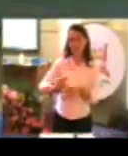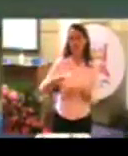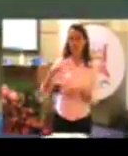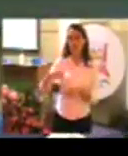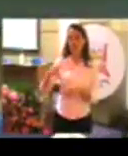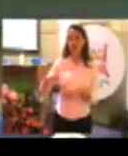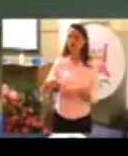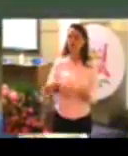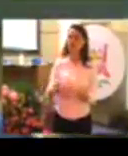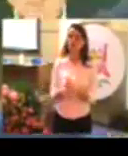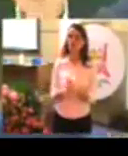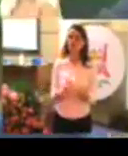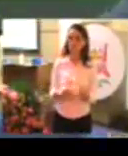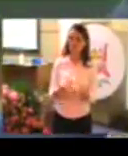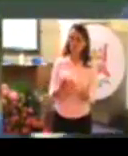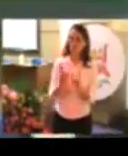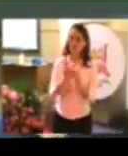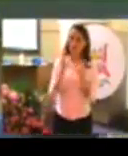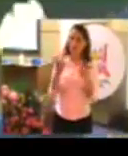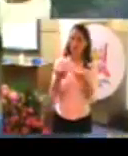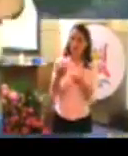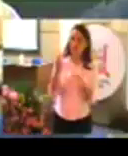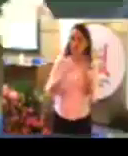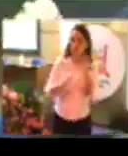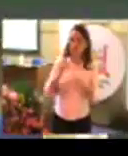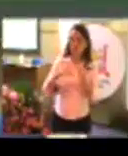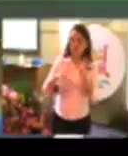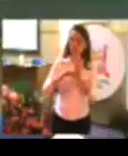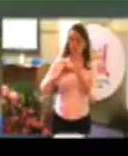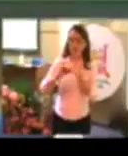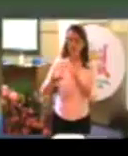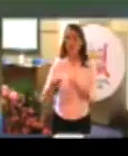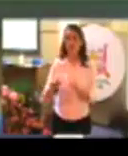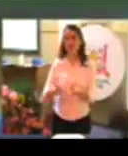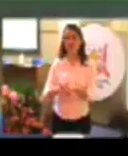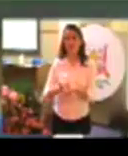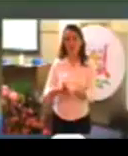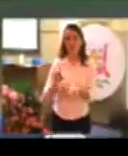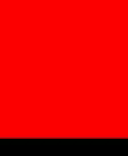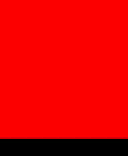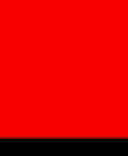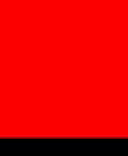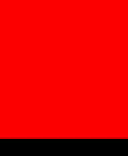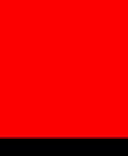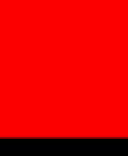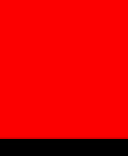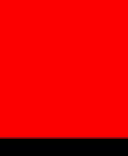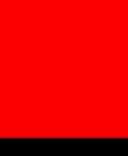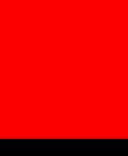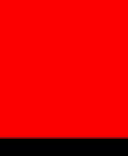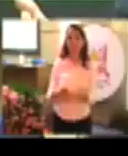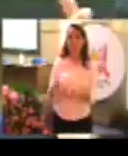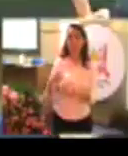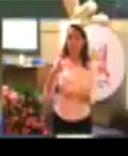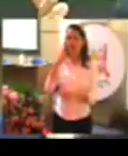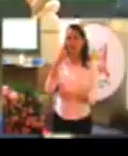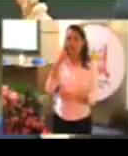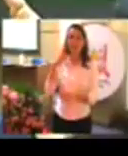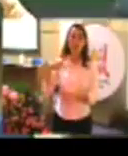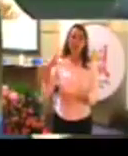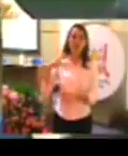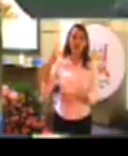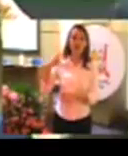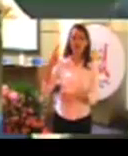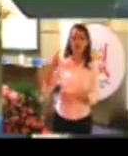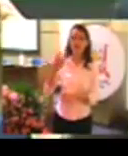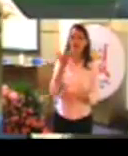estagiarem aqui na Câmara Municipal, na área legislativa e na área executiva, criando a figura do vereador mirim, que eu não sei